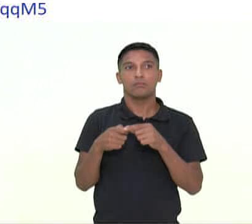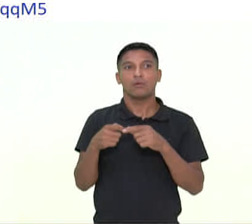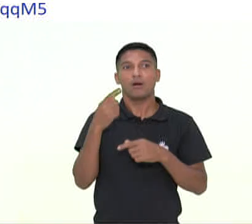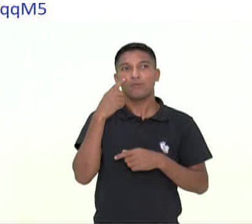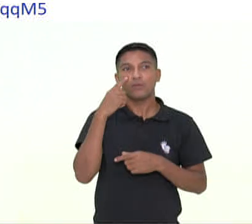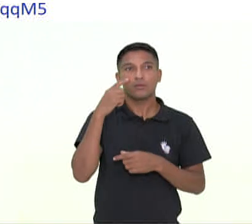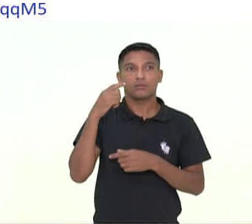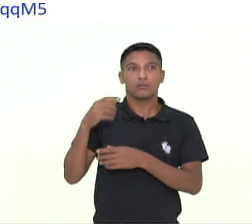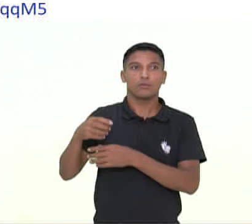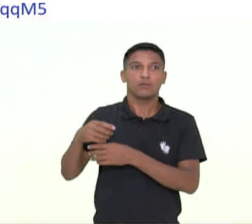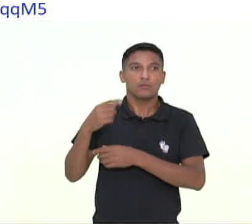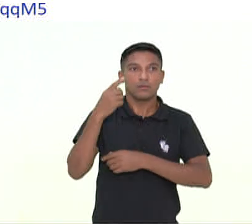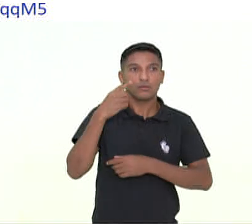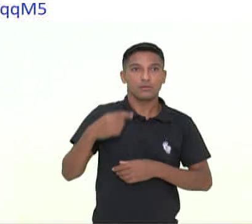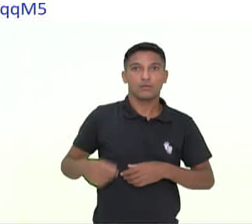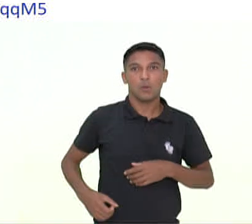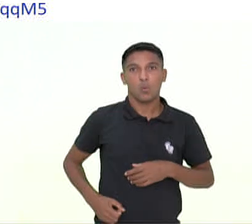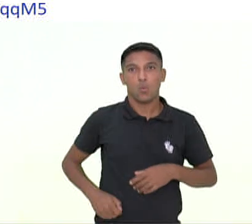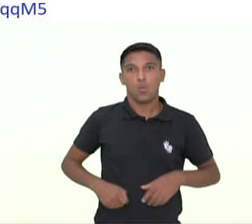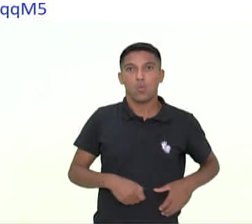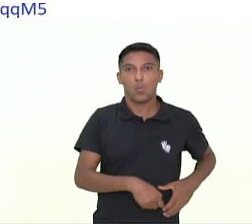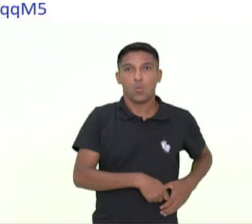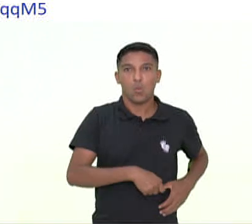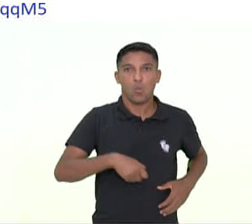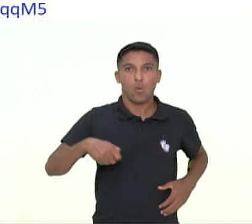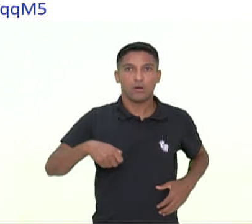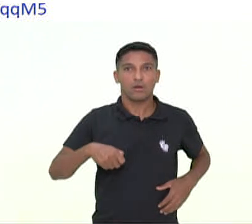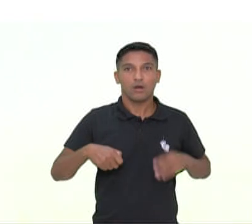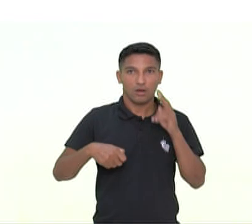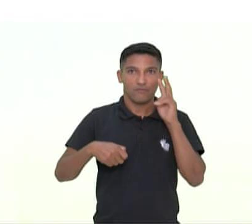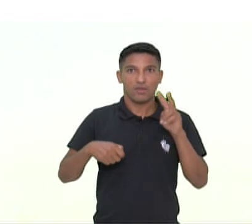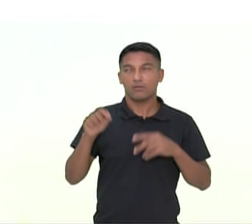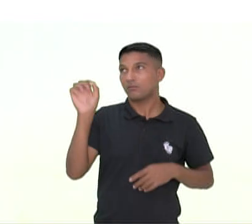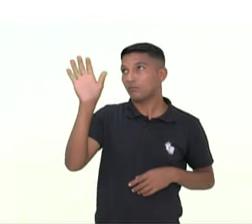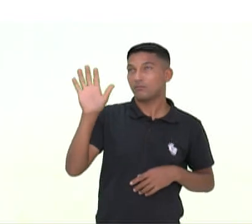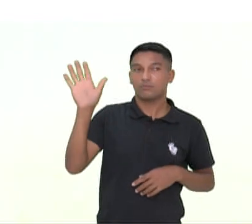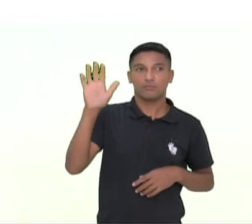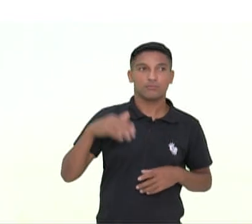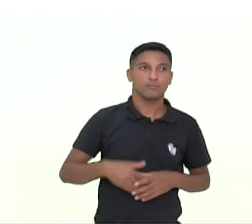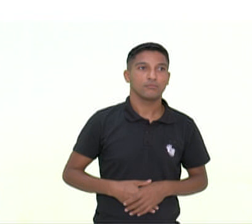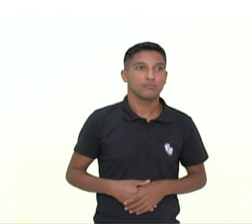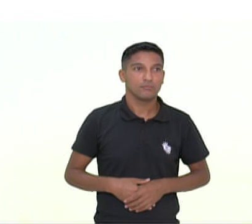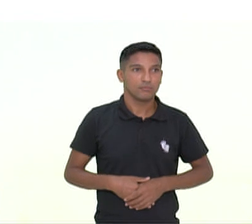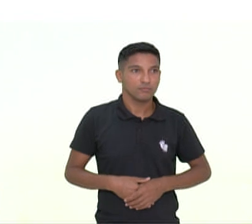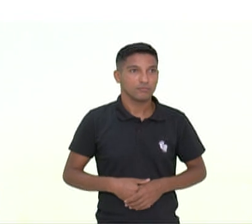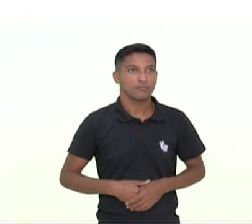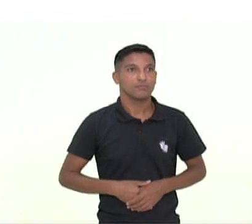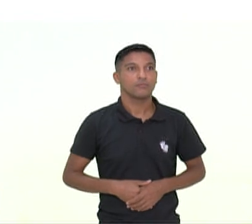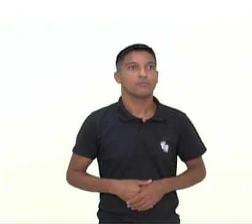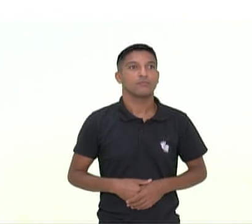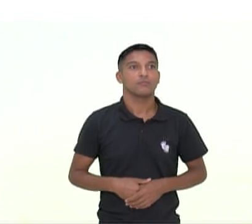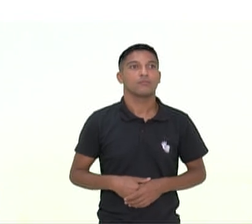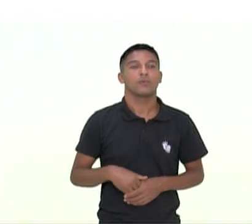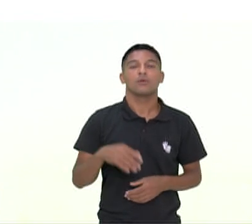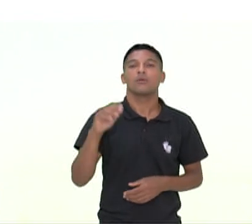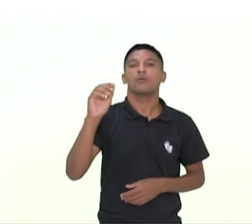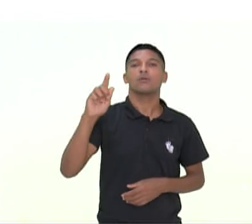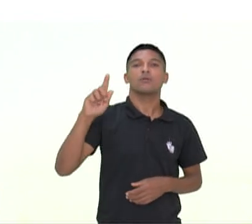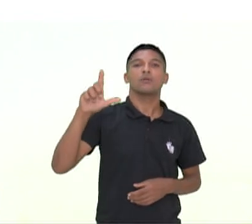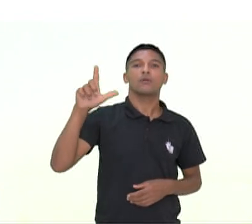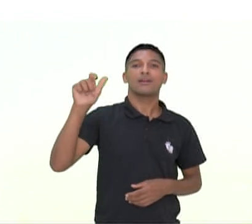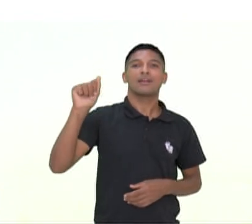arma é a que tá pendurada aqui ó na cintura do nosso legionário assim surgiu o plágio